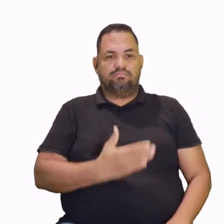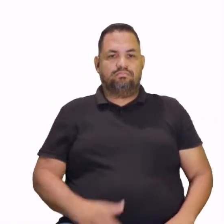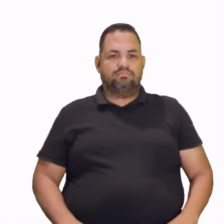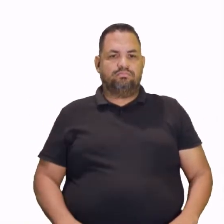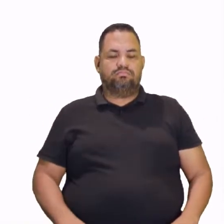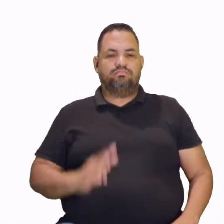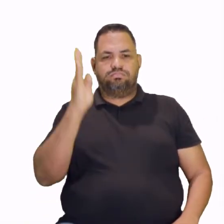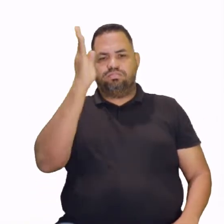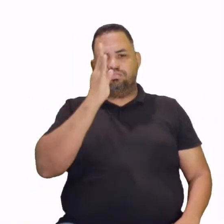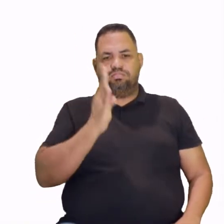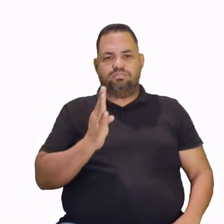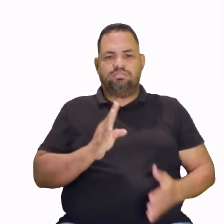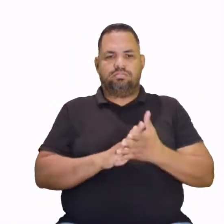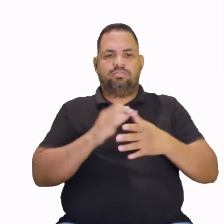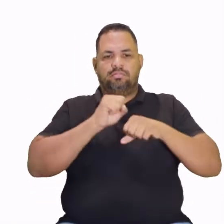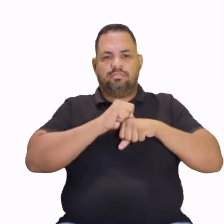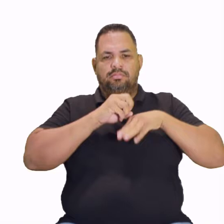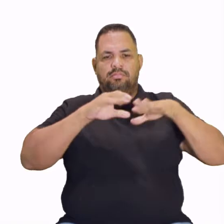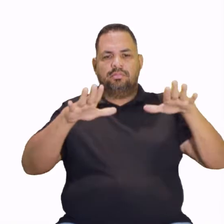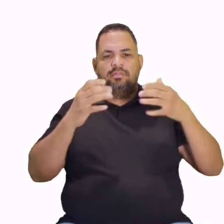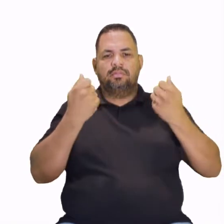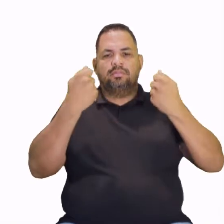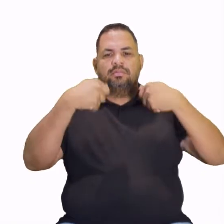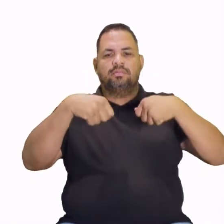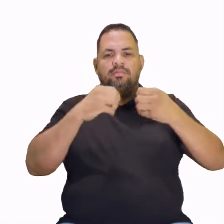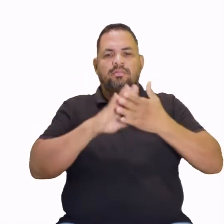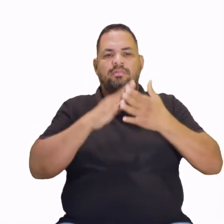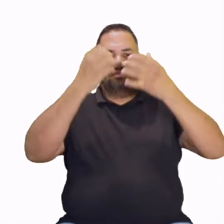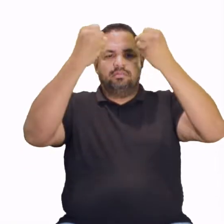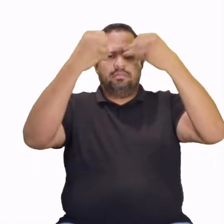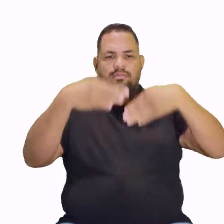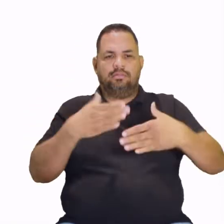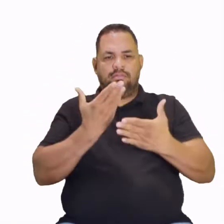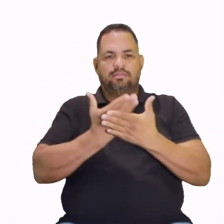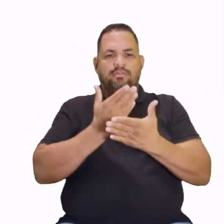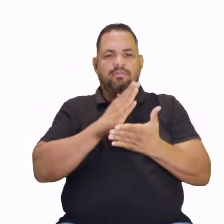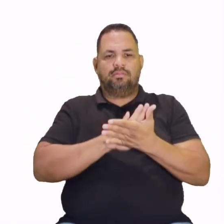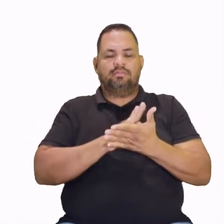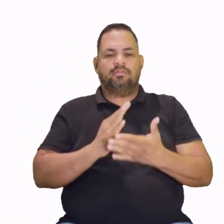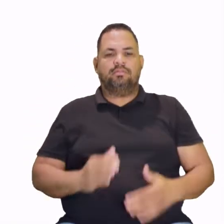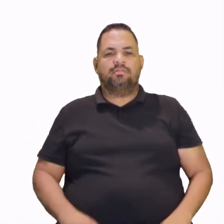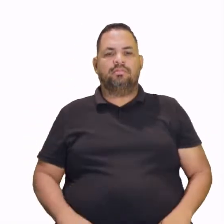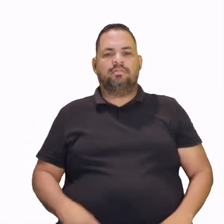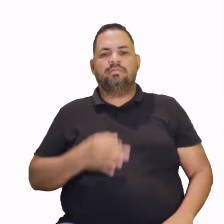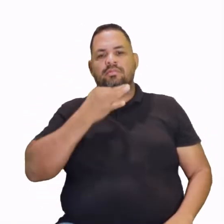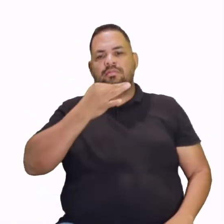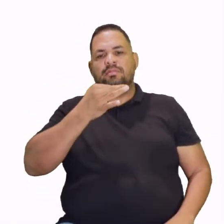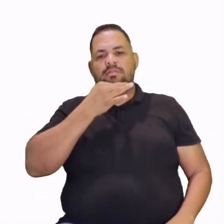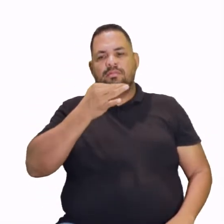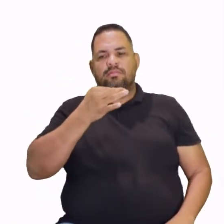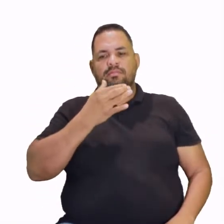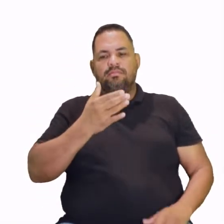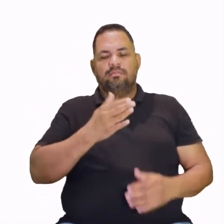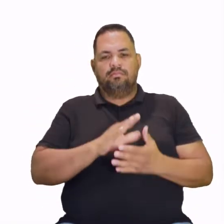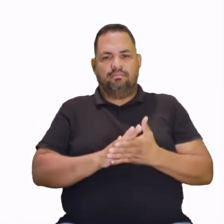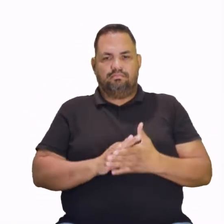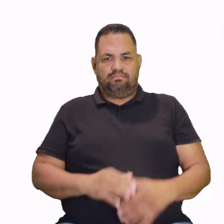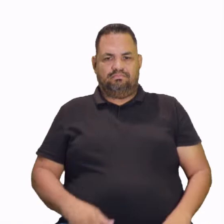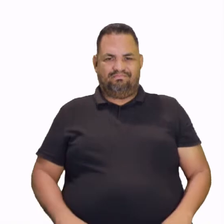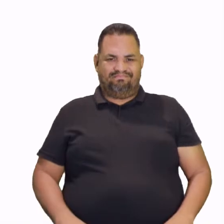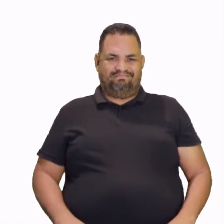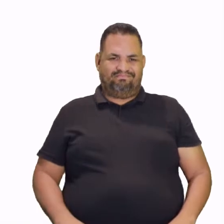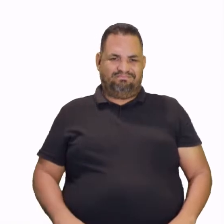nosso Brasil, ampliando assim as suas possibilidades de explicação, interpretação e até